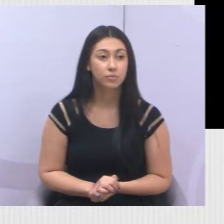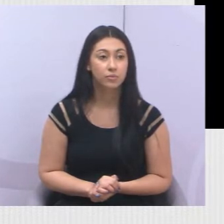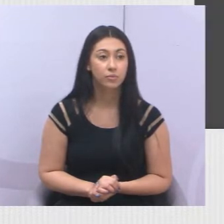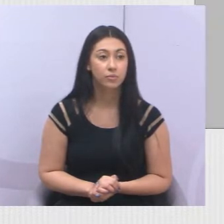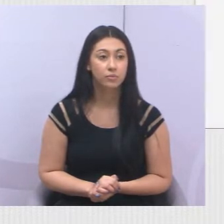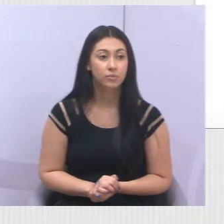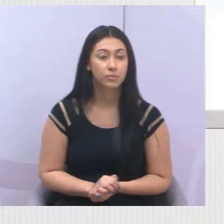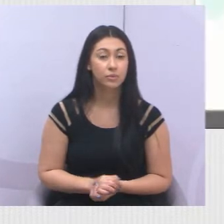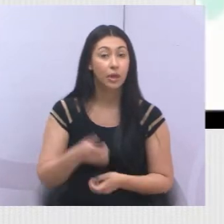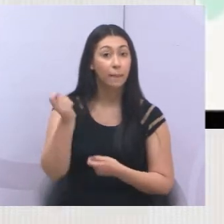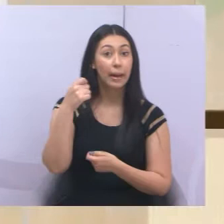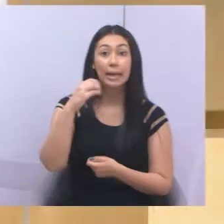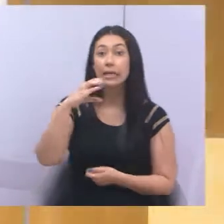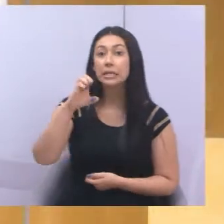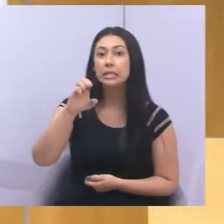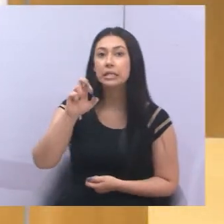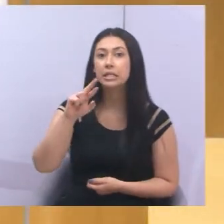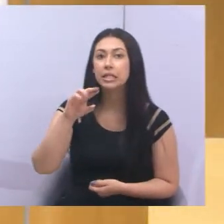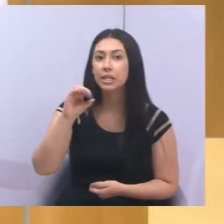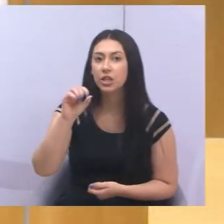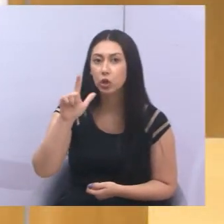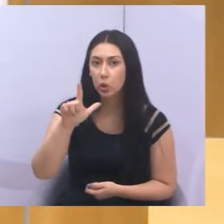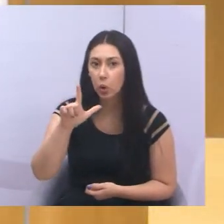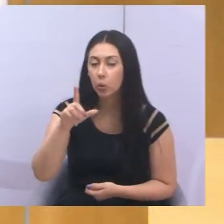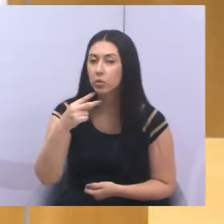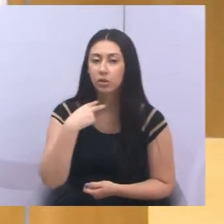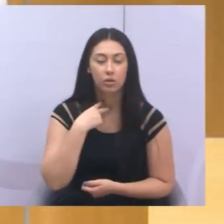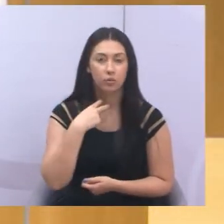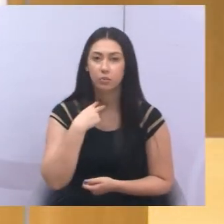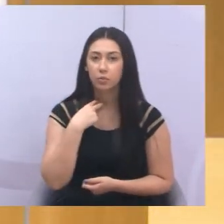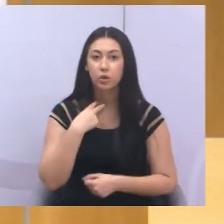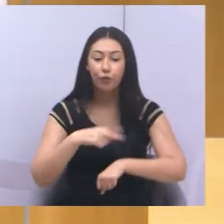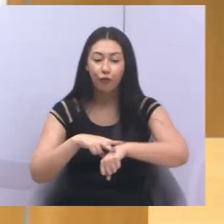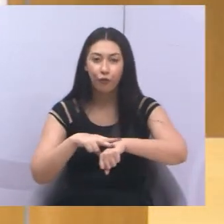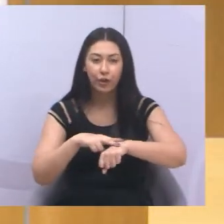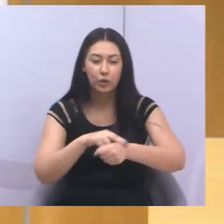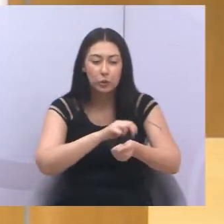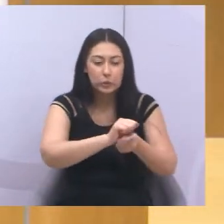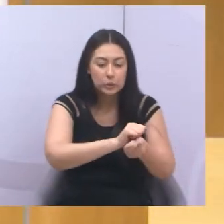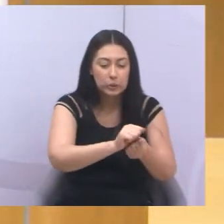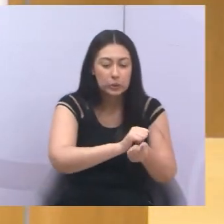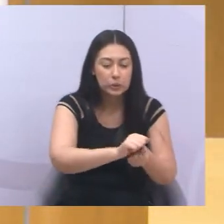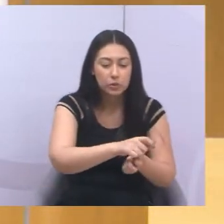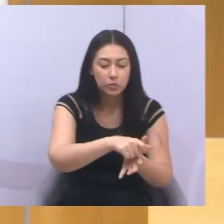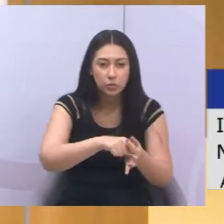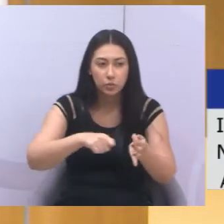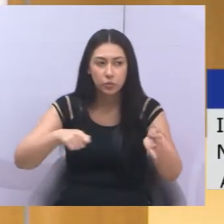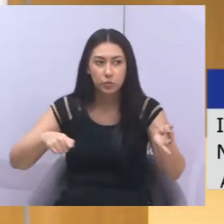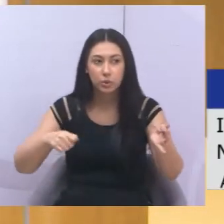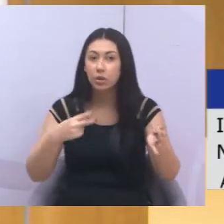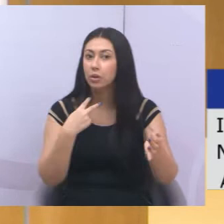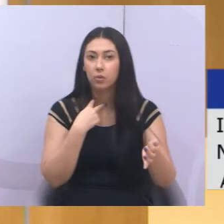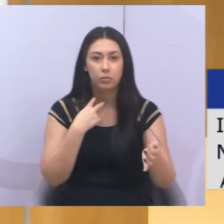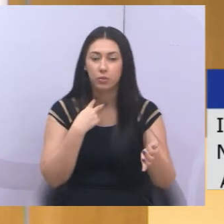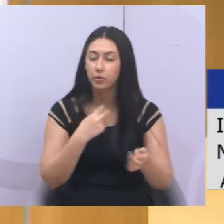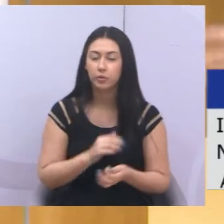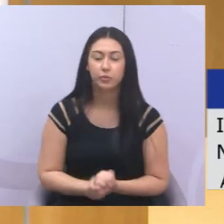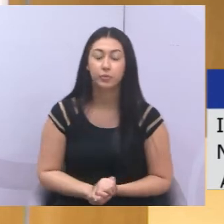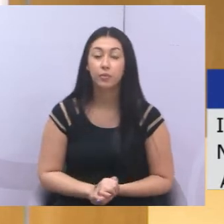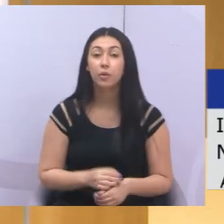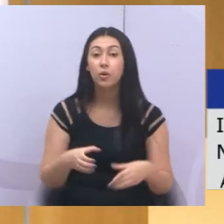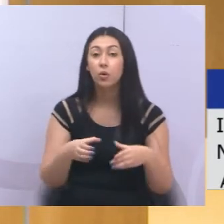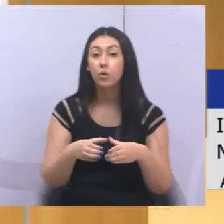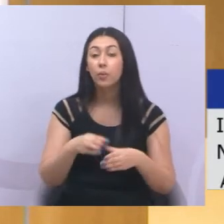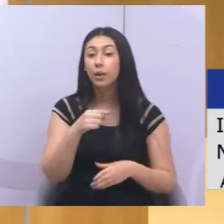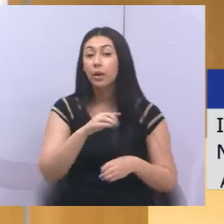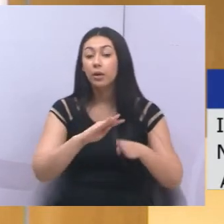Ah, sem cerol, né, pastor? Isso. O pessoal ali do Imperial, que se